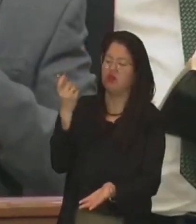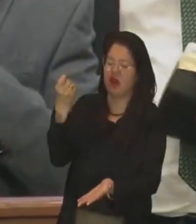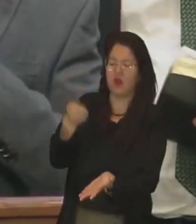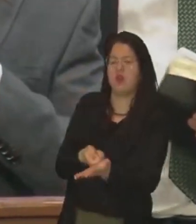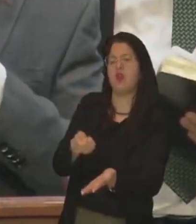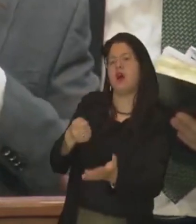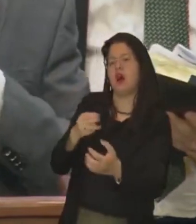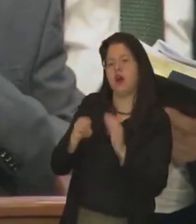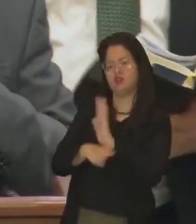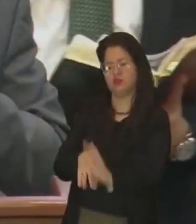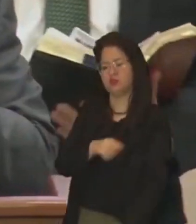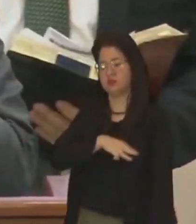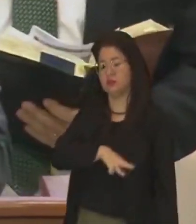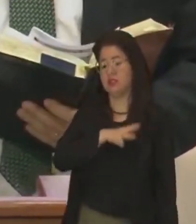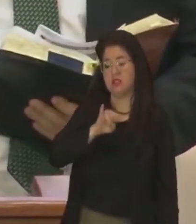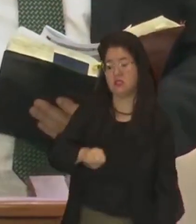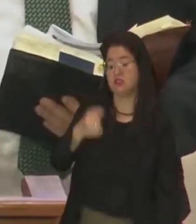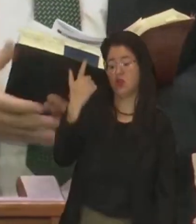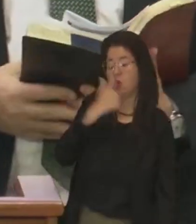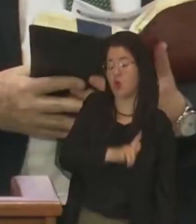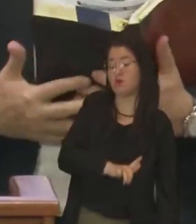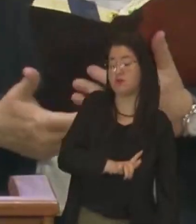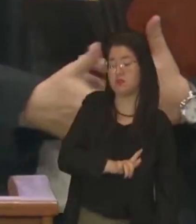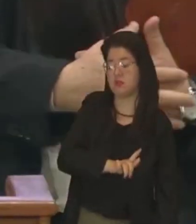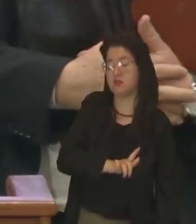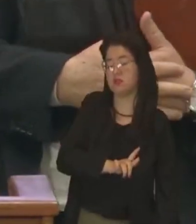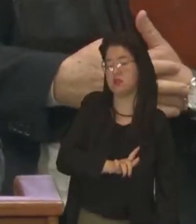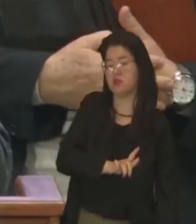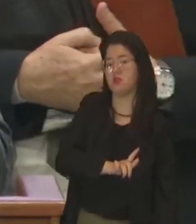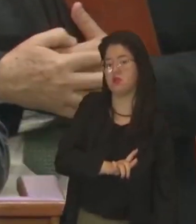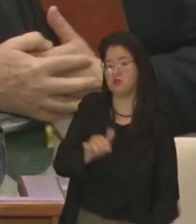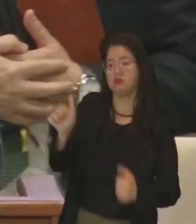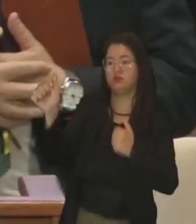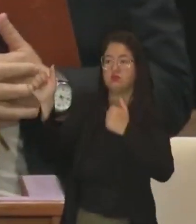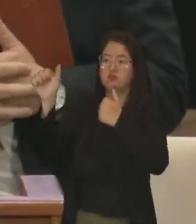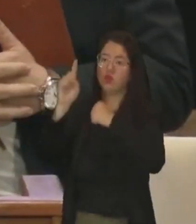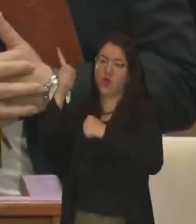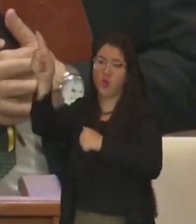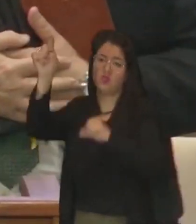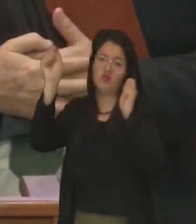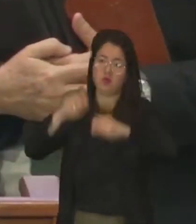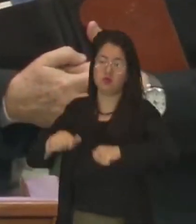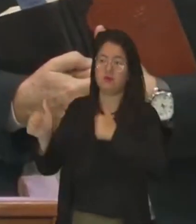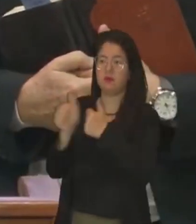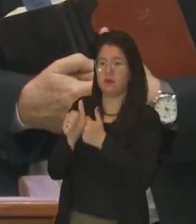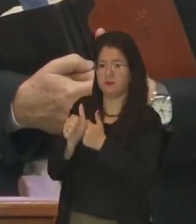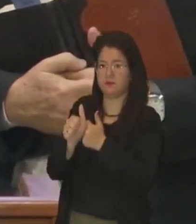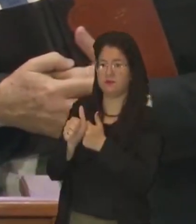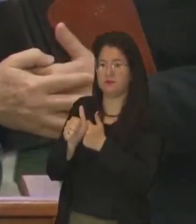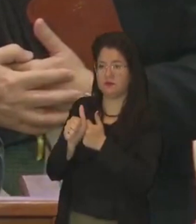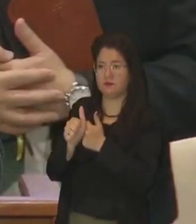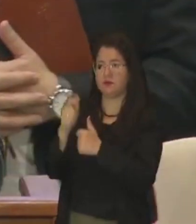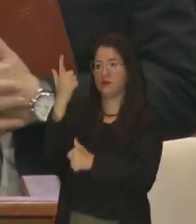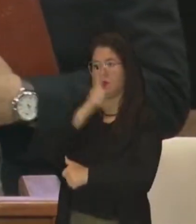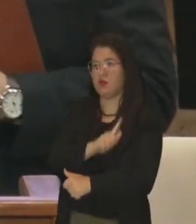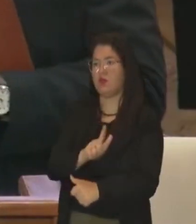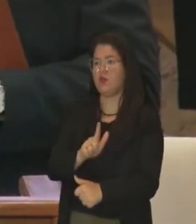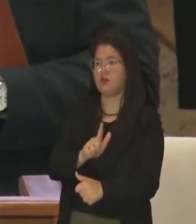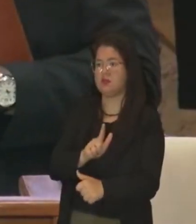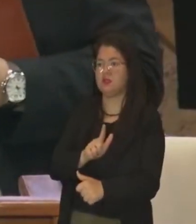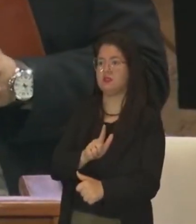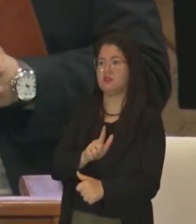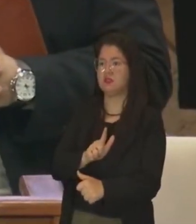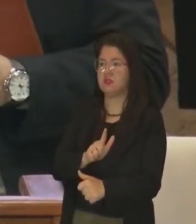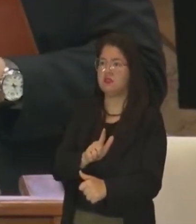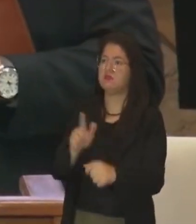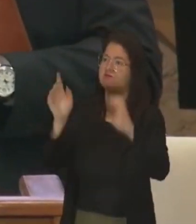anunciar lá longe, eu vou anunciar perto, mas eu também vou contribuir para que aqueles que estão lá longe cheguem até esses 5.000 povos que ainda